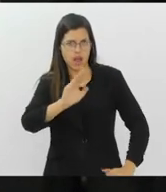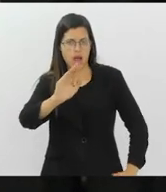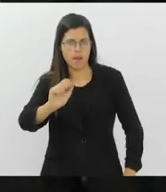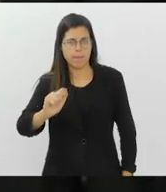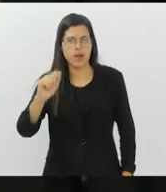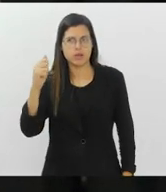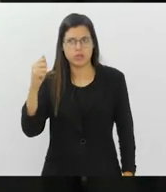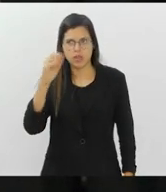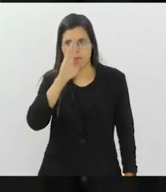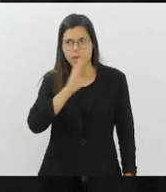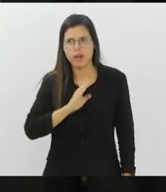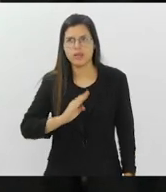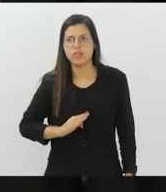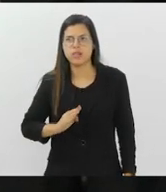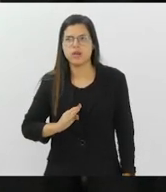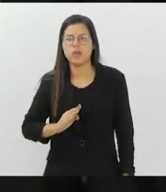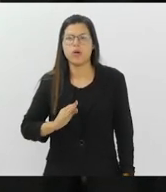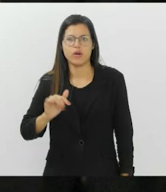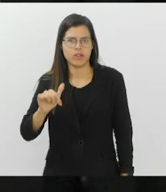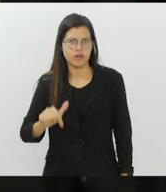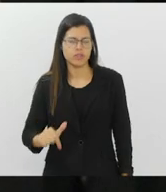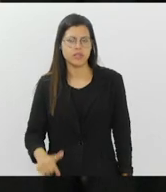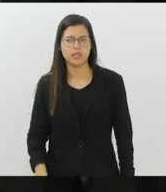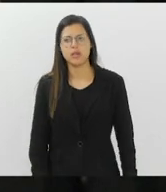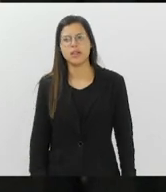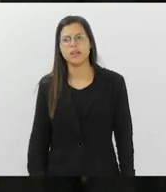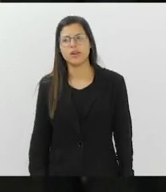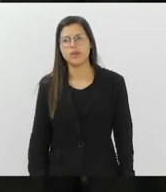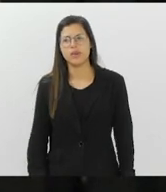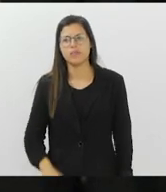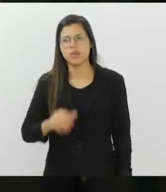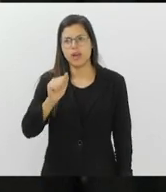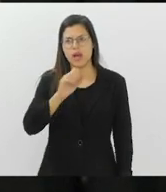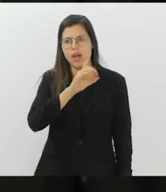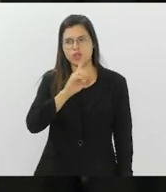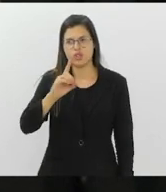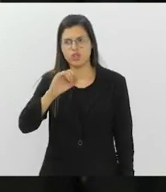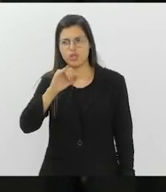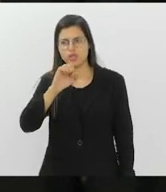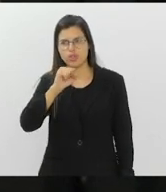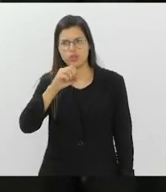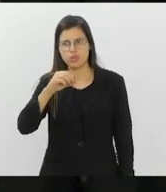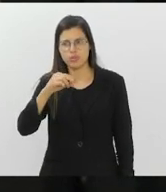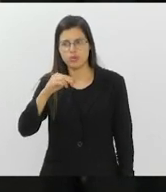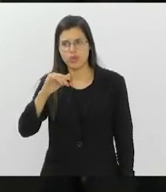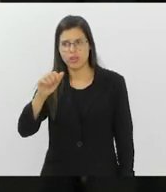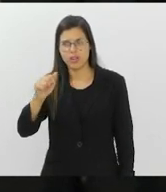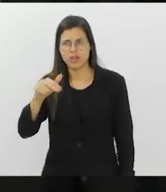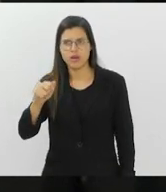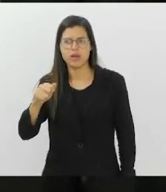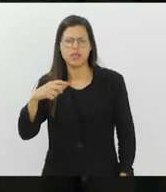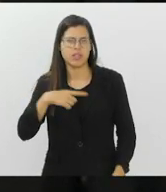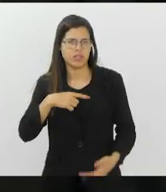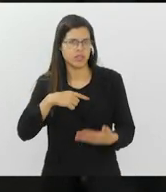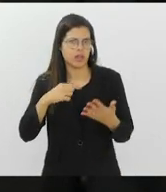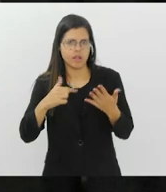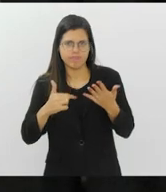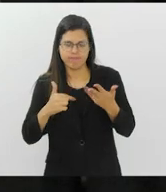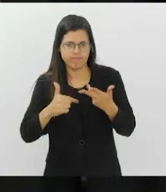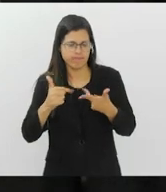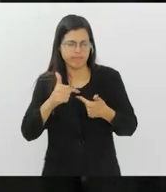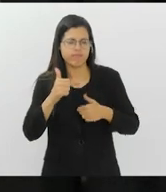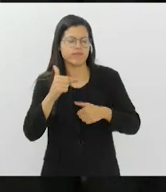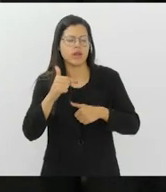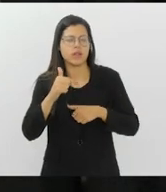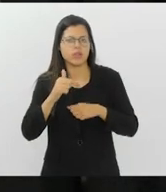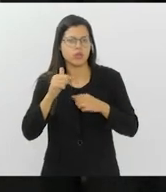Associação Brasileira Adsoniana, né, que é toda a insuficiência adrenal, hiperplasia adrenal e câncer de adrenal. Mas eu falo em